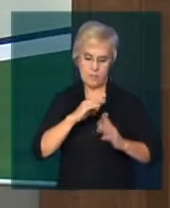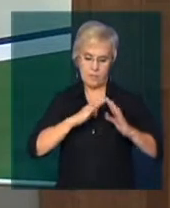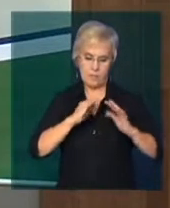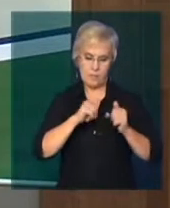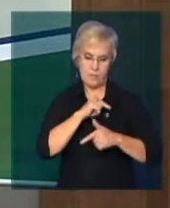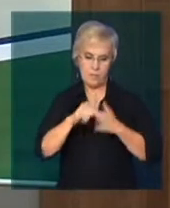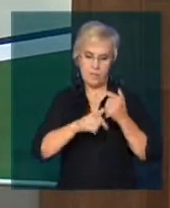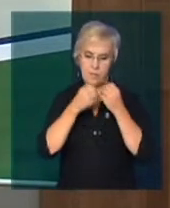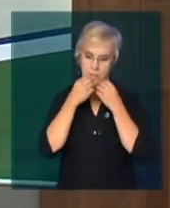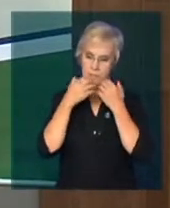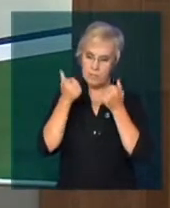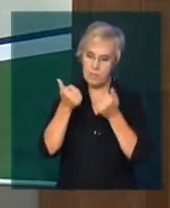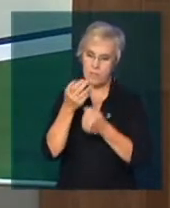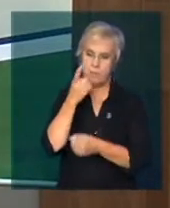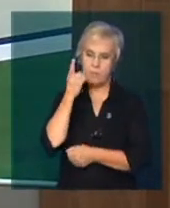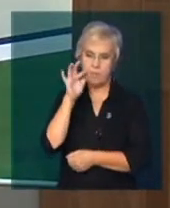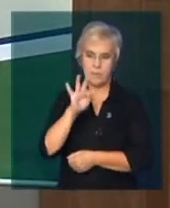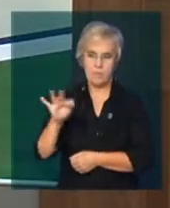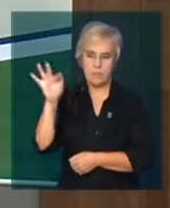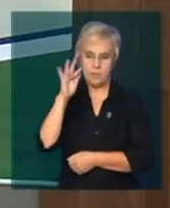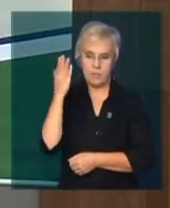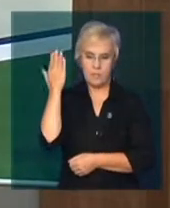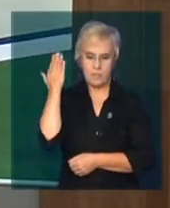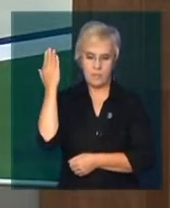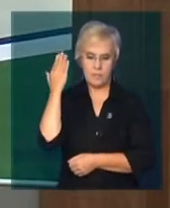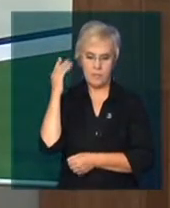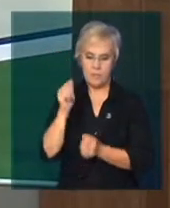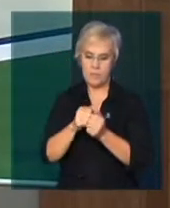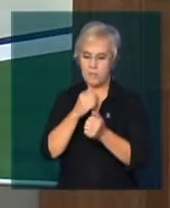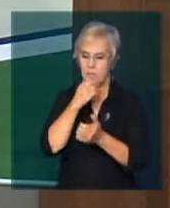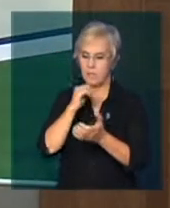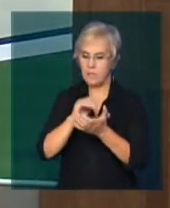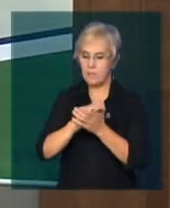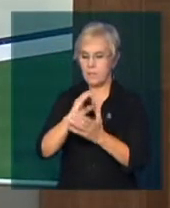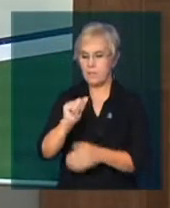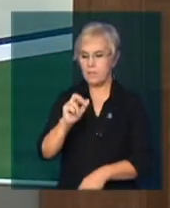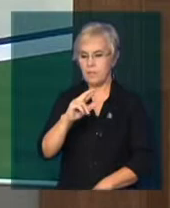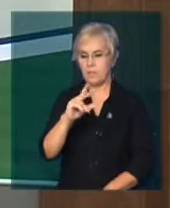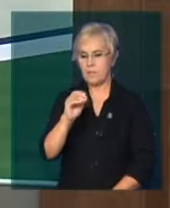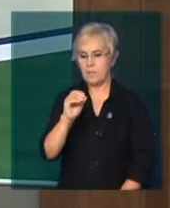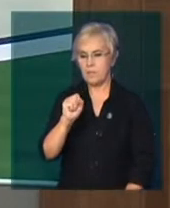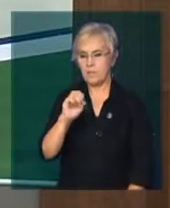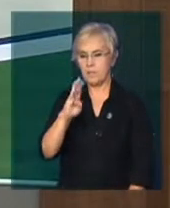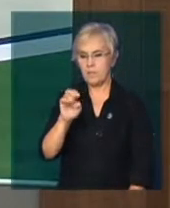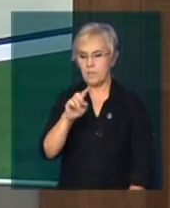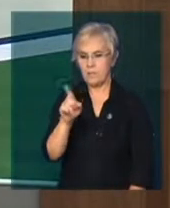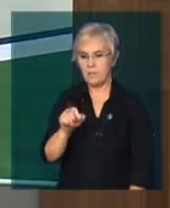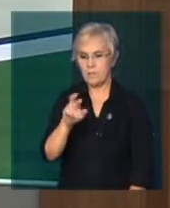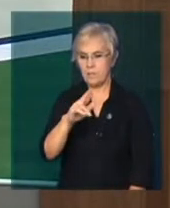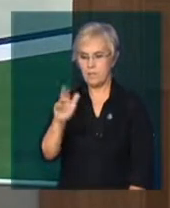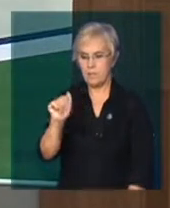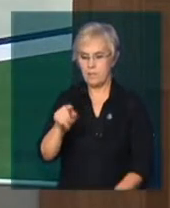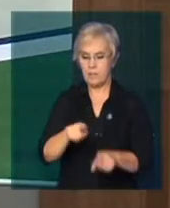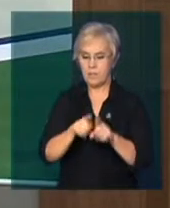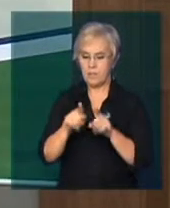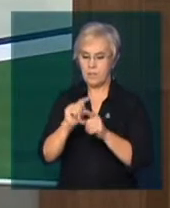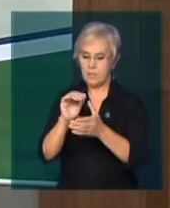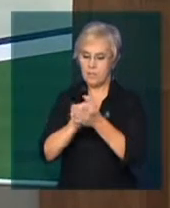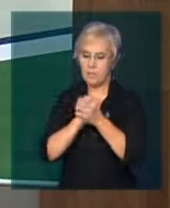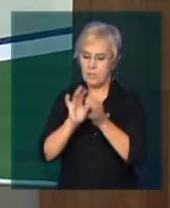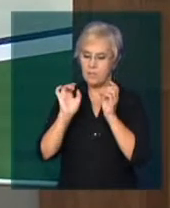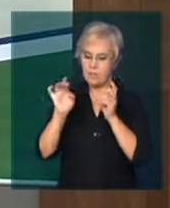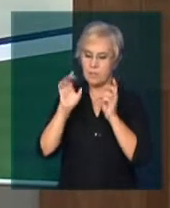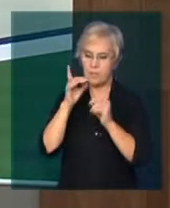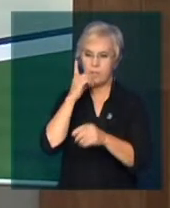trabalho como deputada federal, o seu esposo, Carlos Bezerra. E um cumprimento especial aqui aos